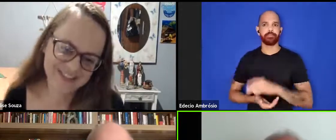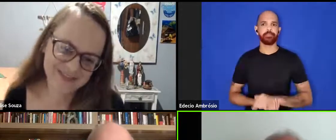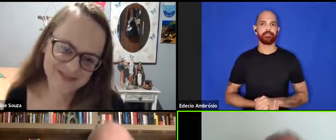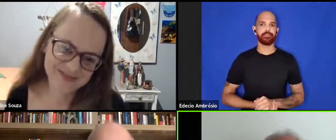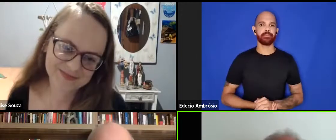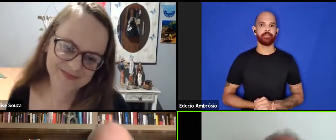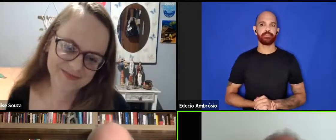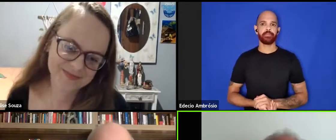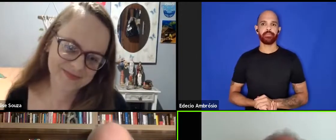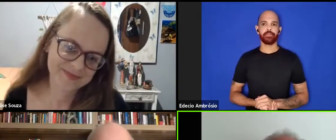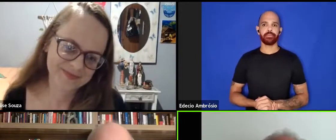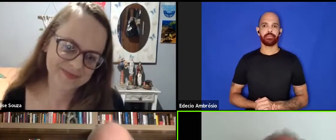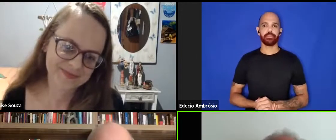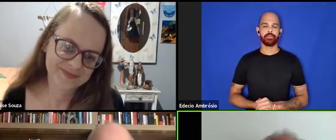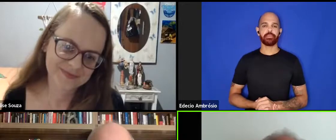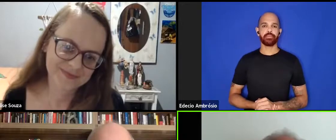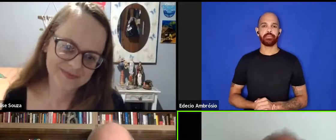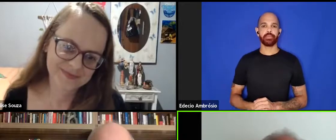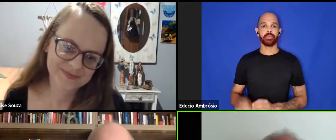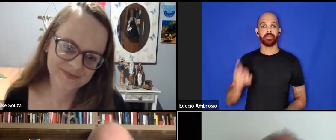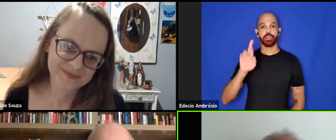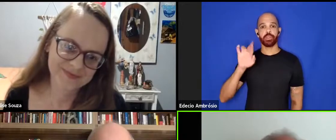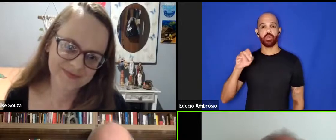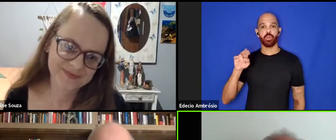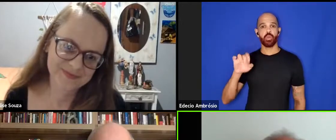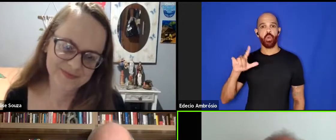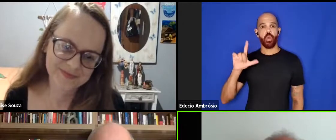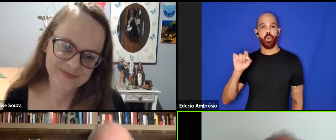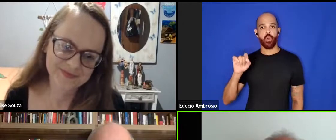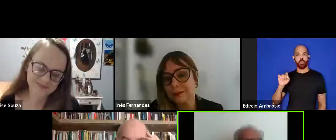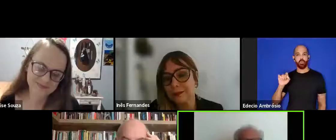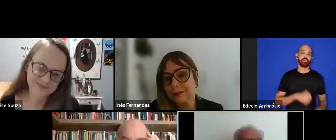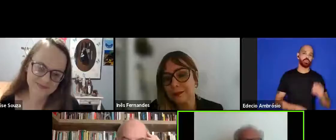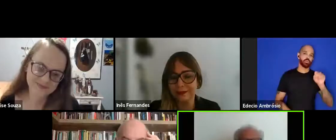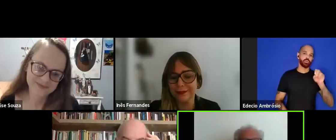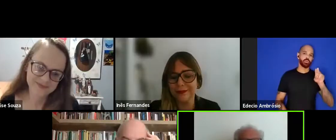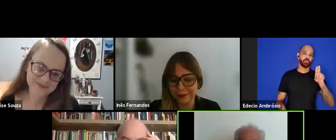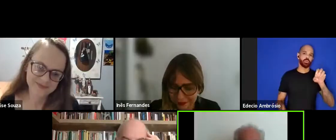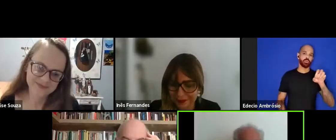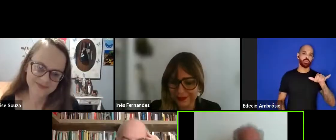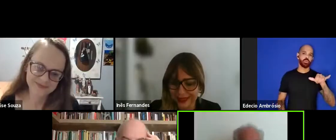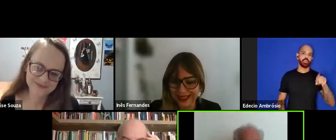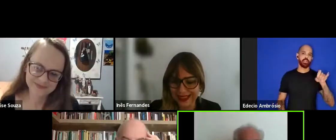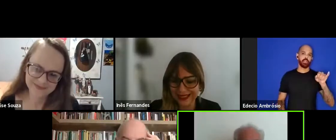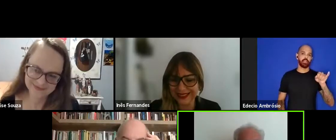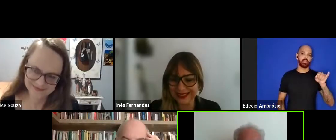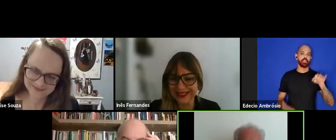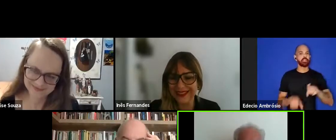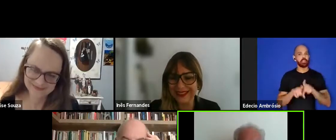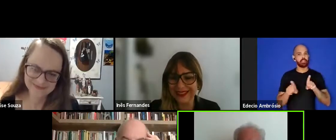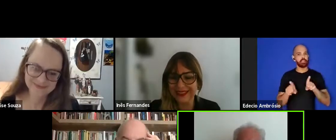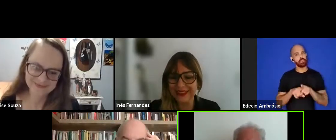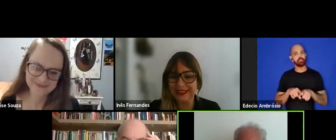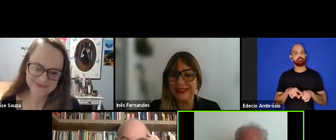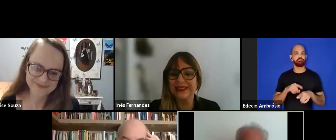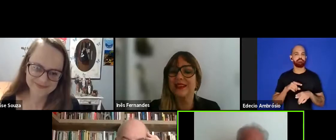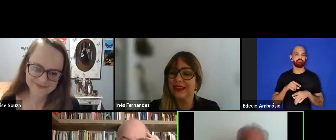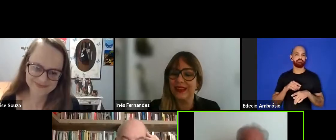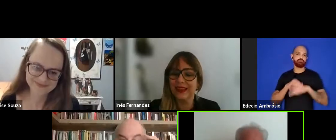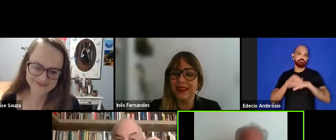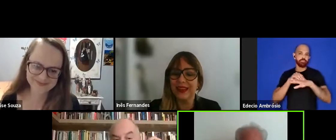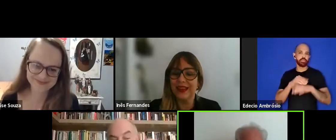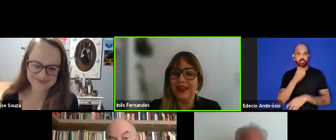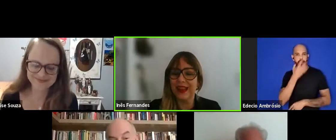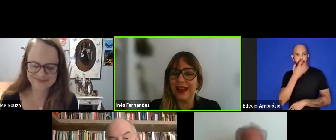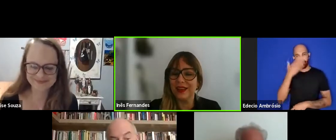Se Rômulo e Sueli pudessem ter um minutinho para também fazer uma referência, acho que seria muito bom.